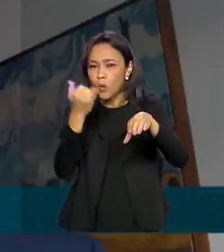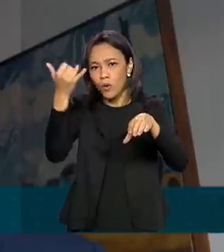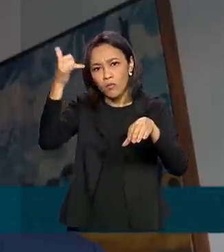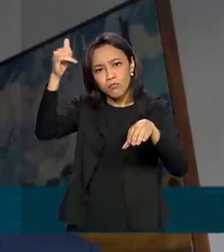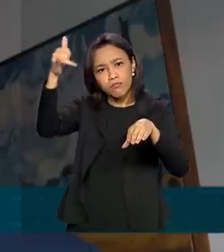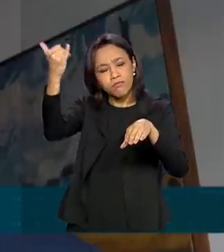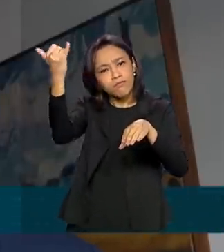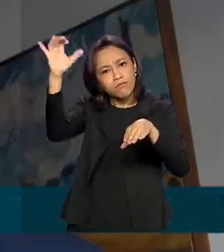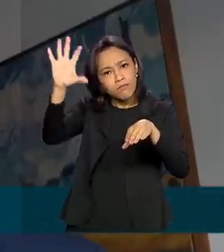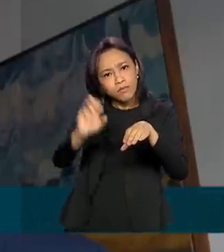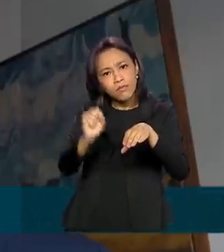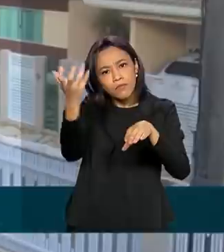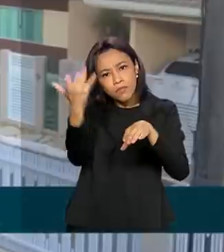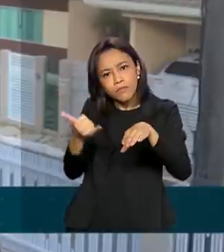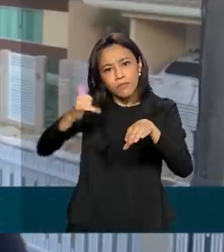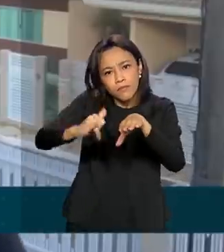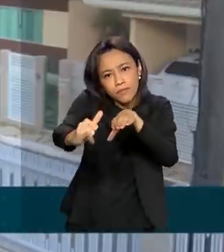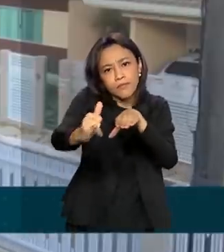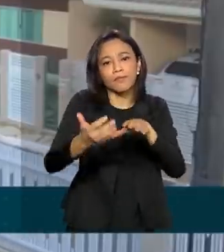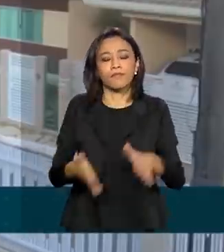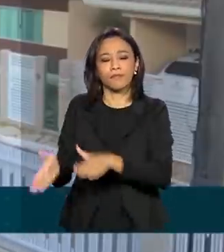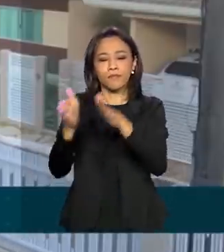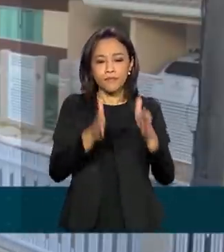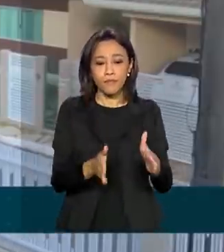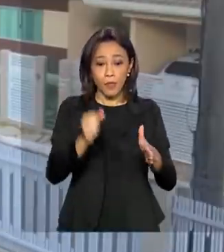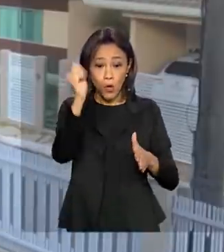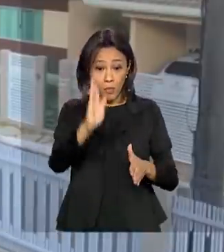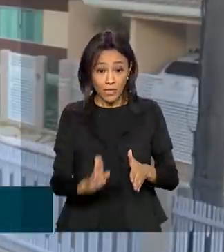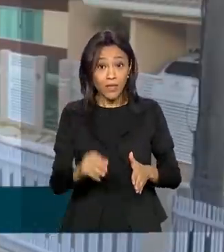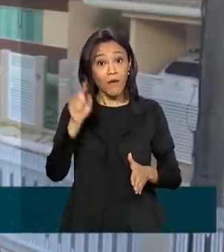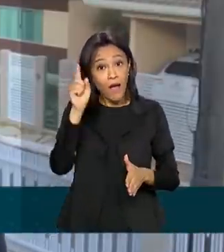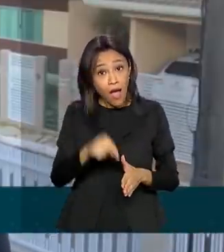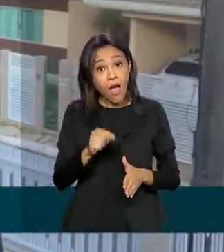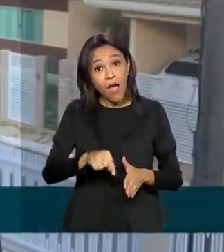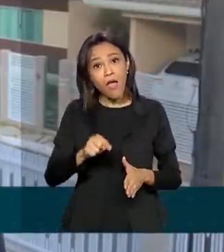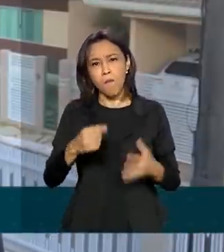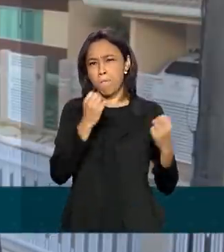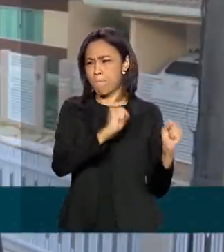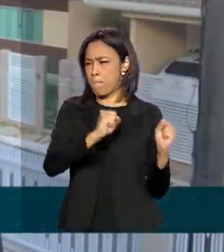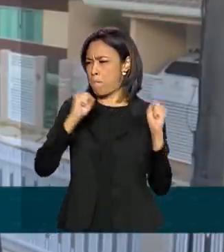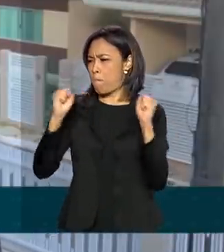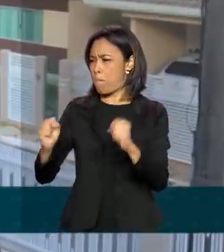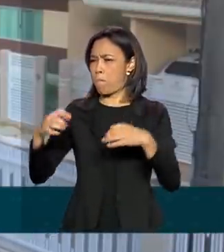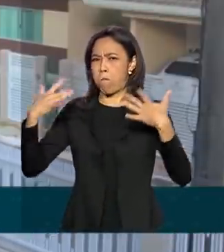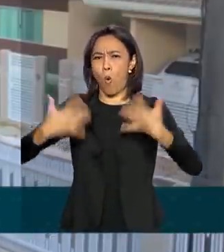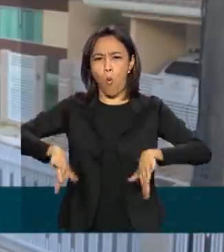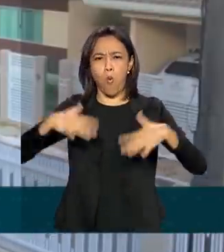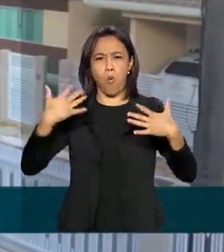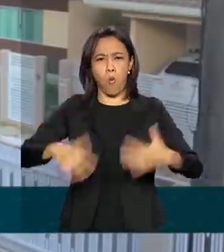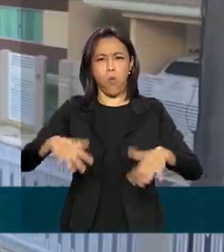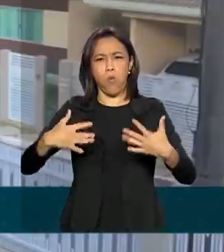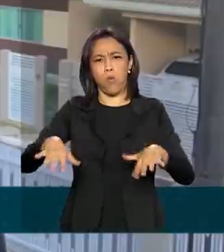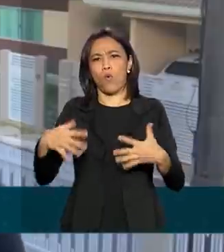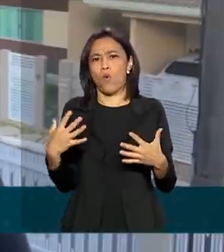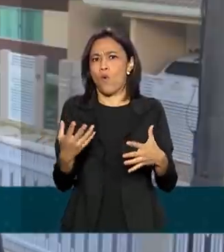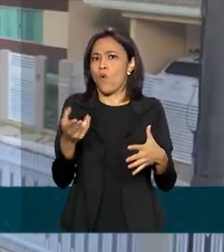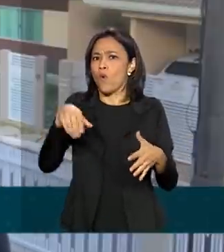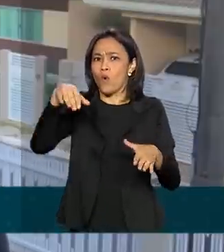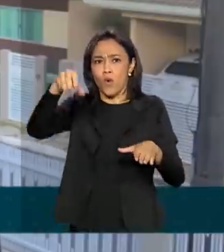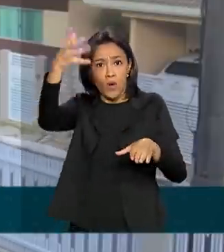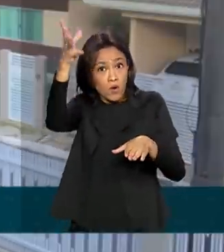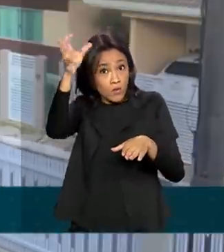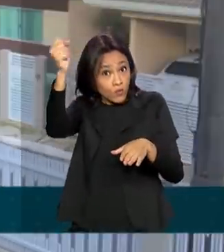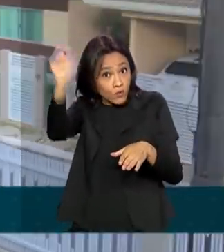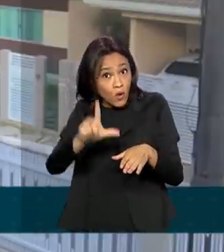gerada através desses sistemas. O Brasil é um dos países com maior potencial de geração de energia solar. Ela pode ser